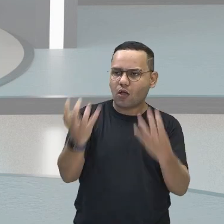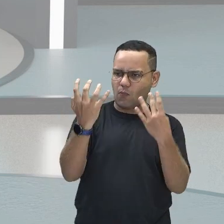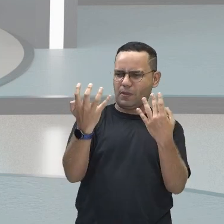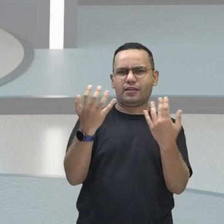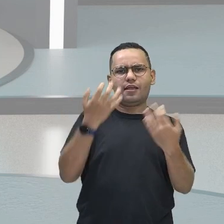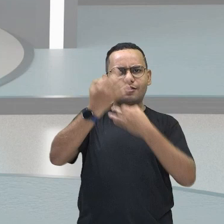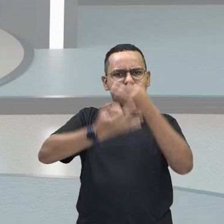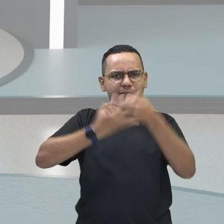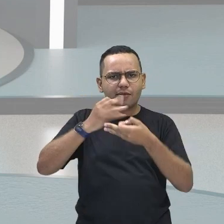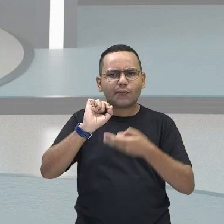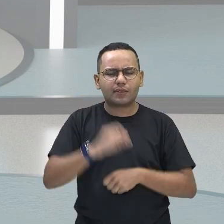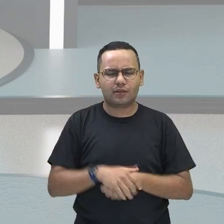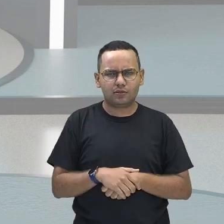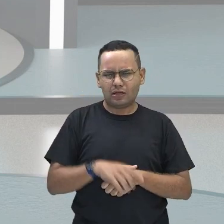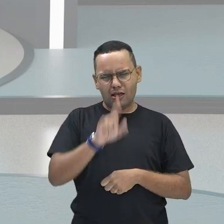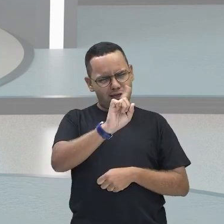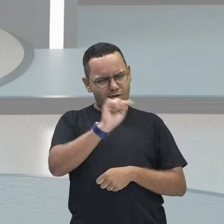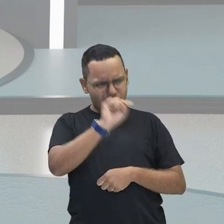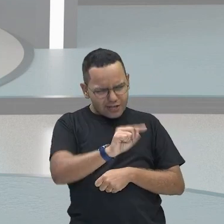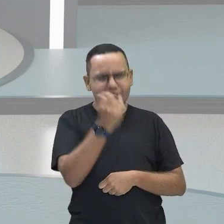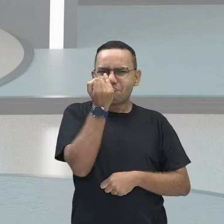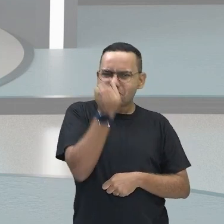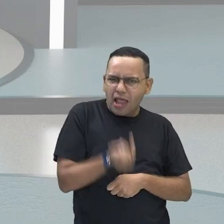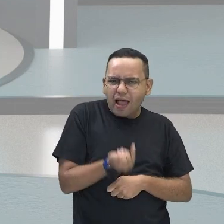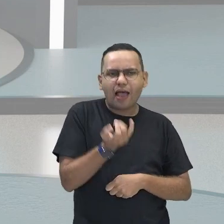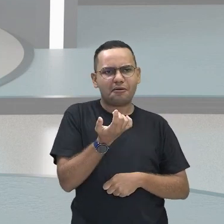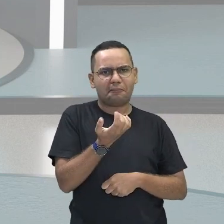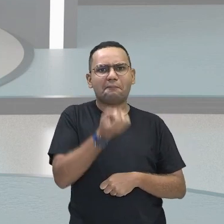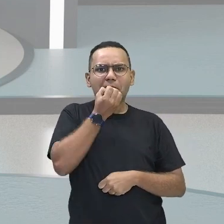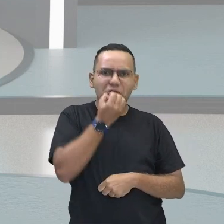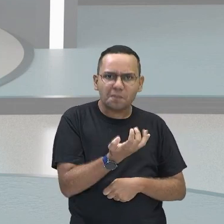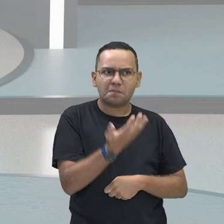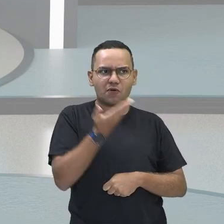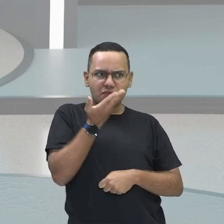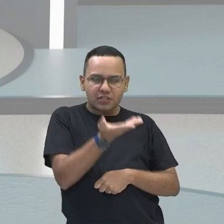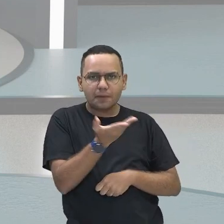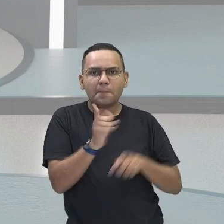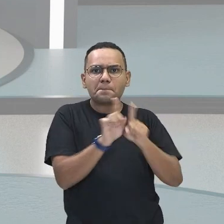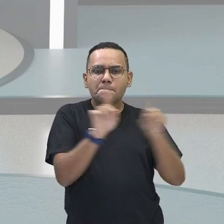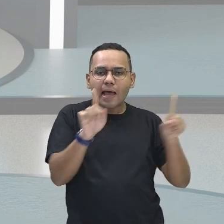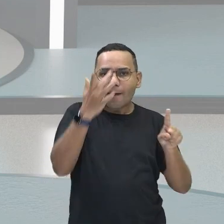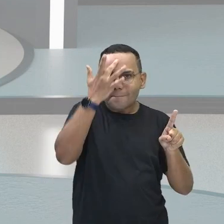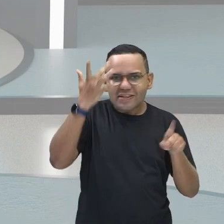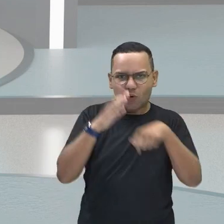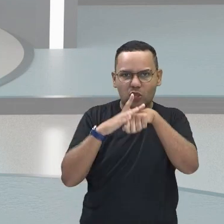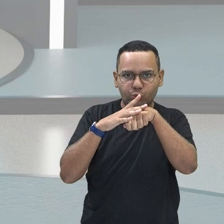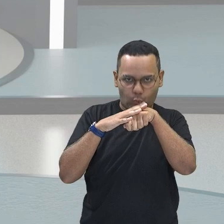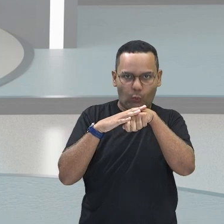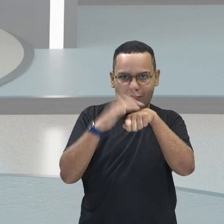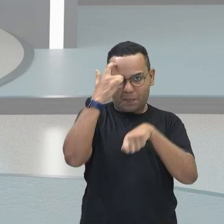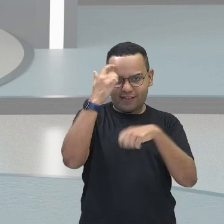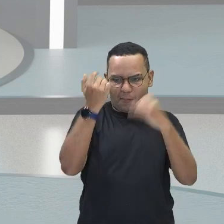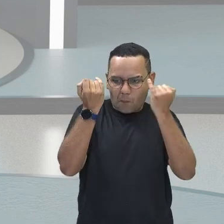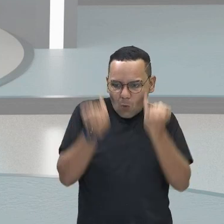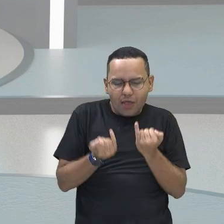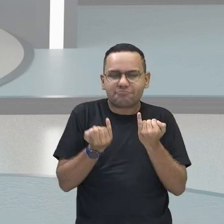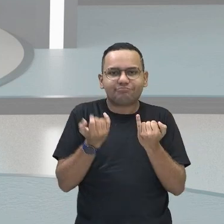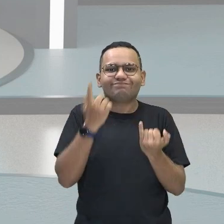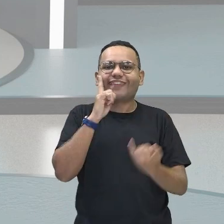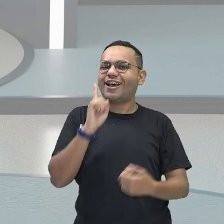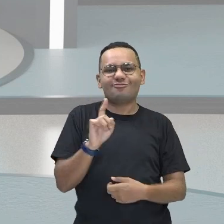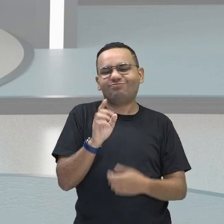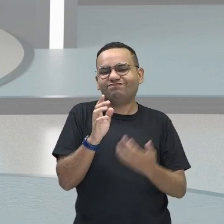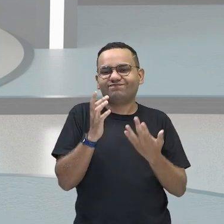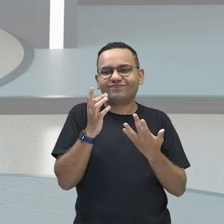magro você está num padrão e e corporal excelente essa pessoa nun nunca vai se enxergar desse jeito PR